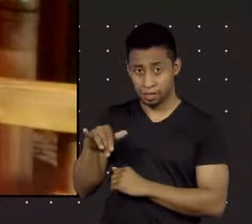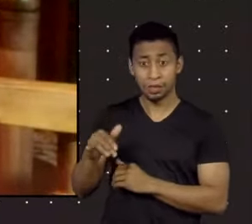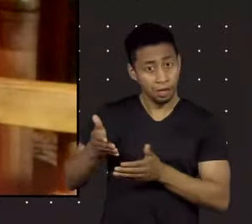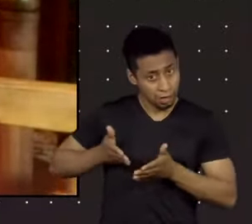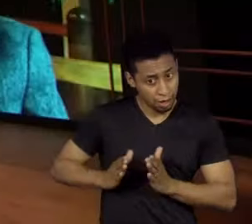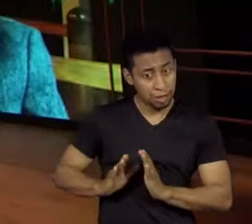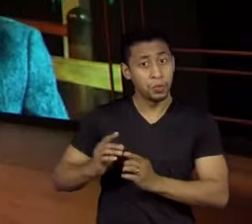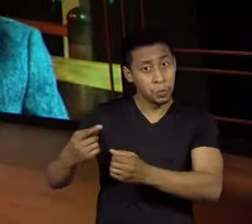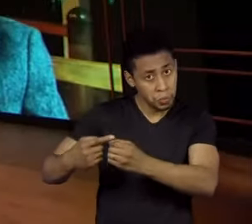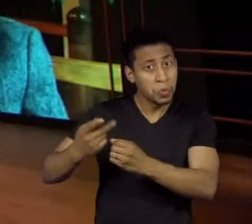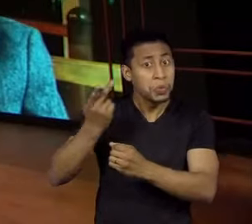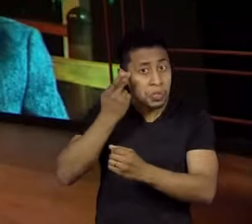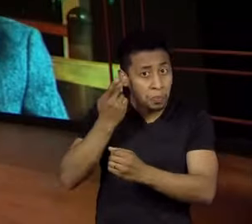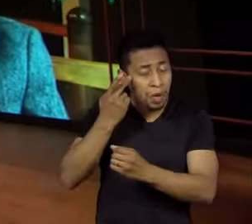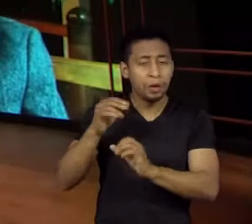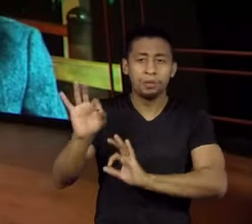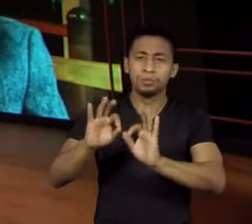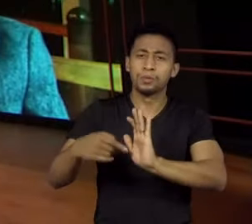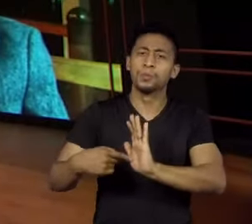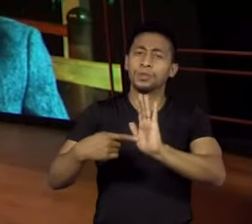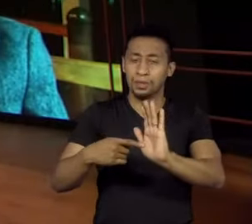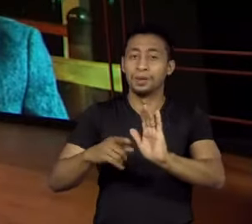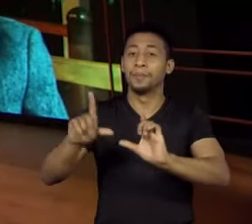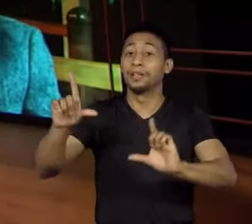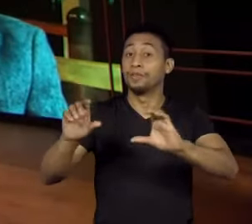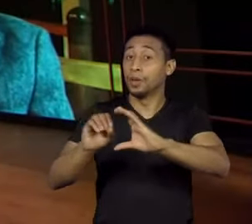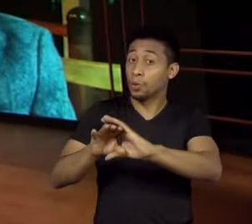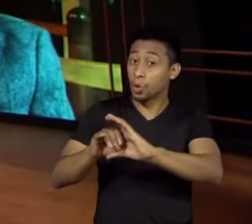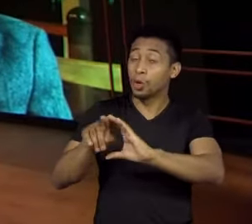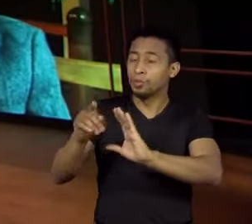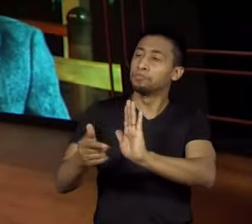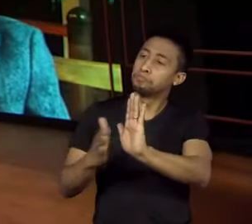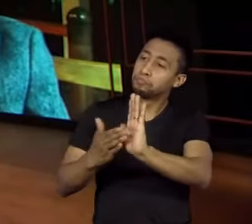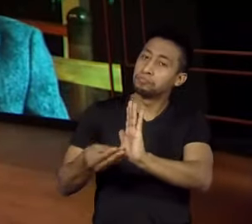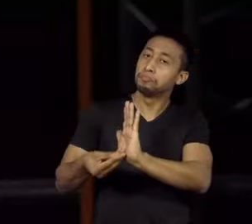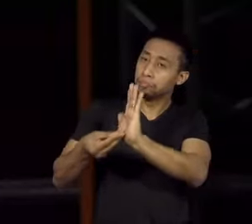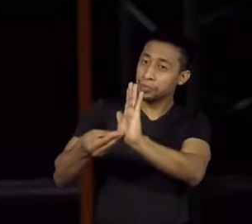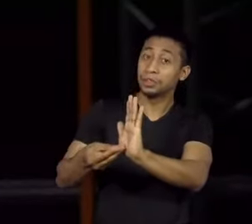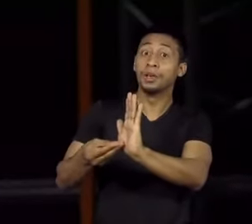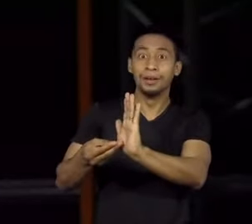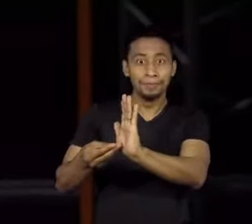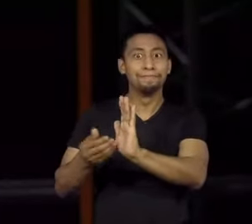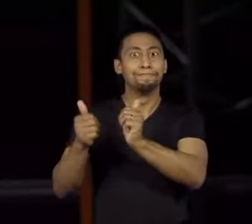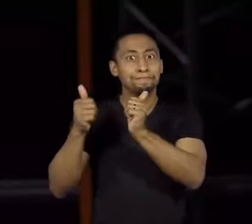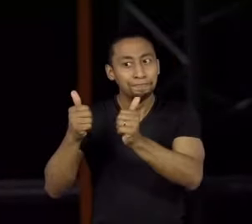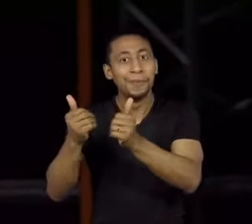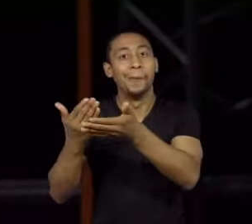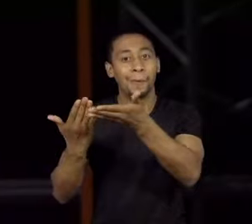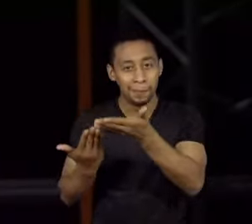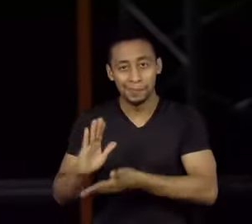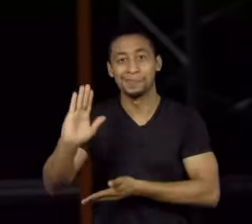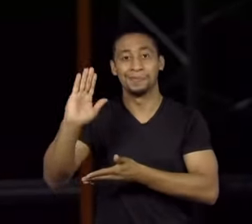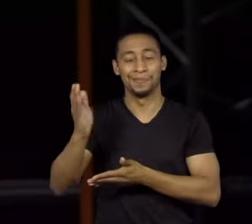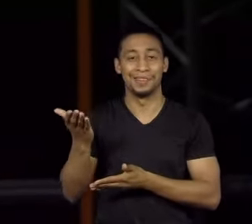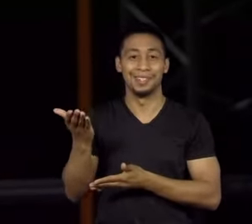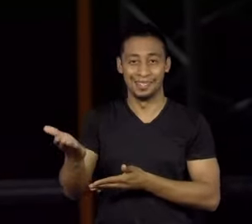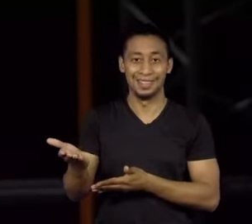Eu apresentei um projeto desse tipo para a TV Globo, felizmente o projeto foi aprovado,